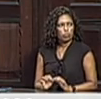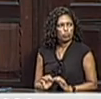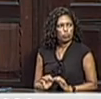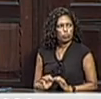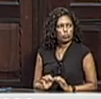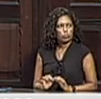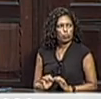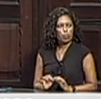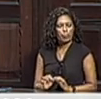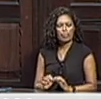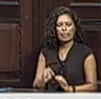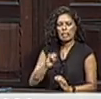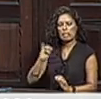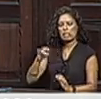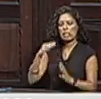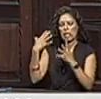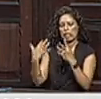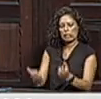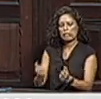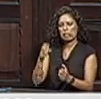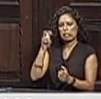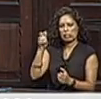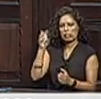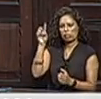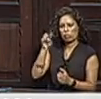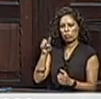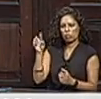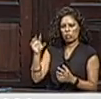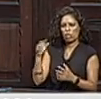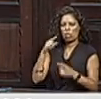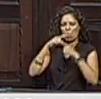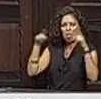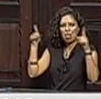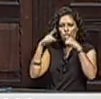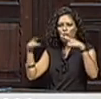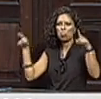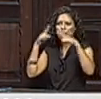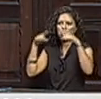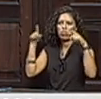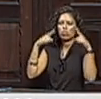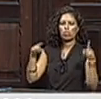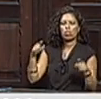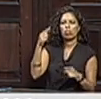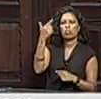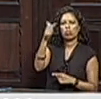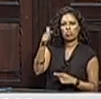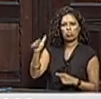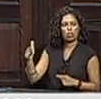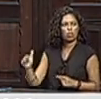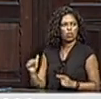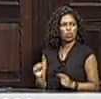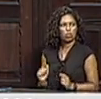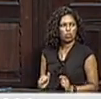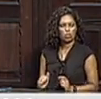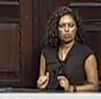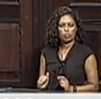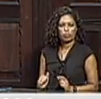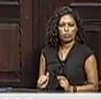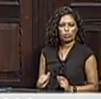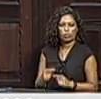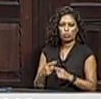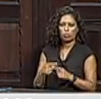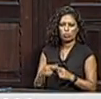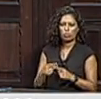que 5% está acima da meta da inflação, que foi